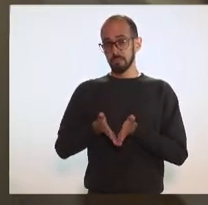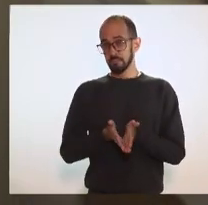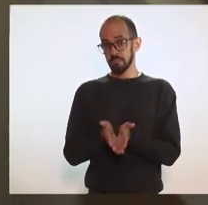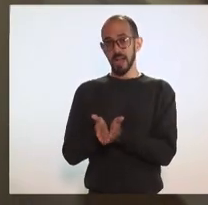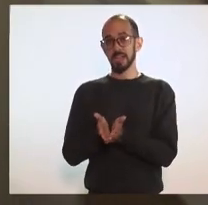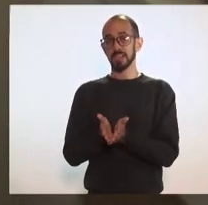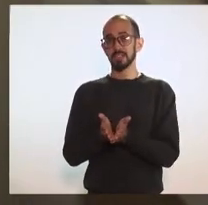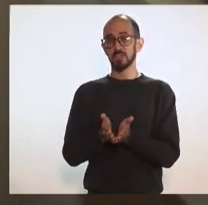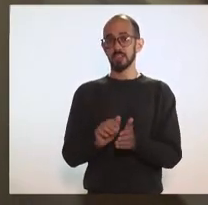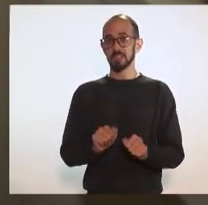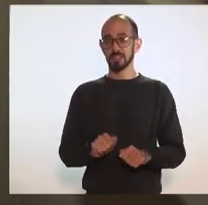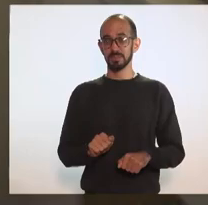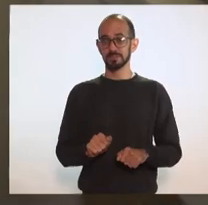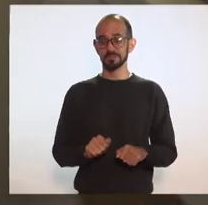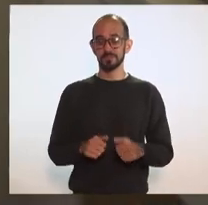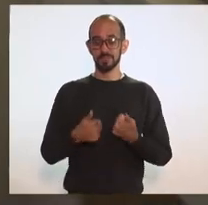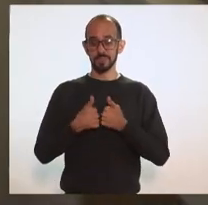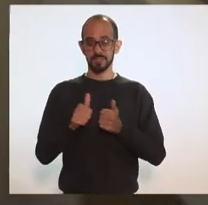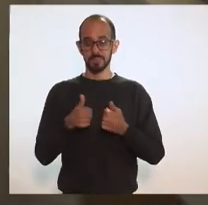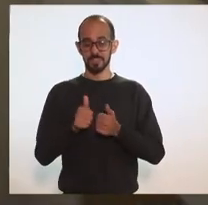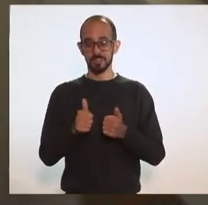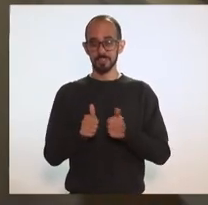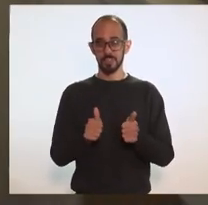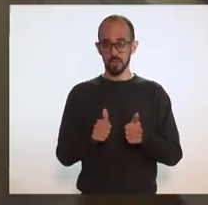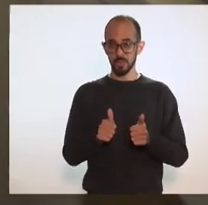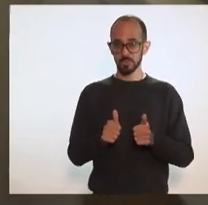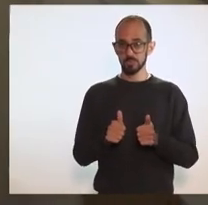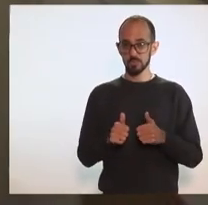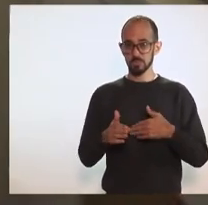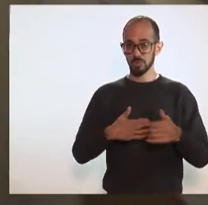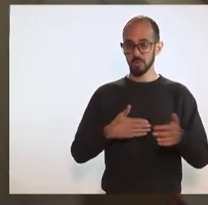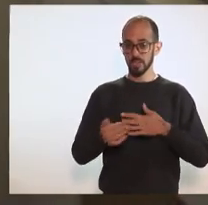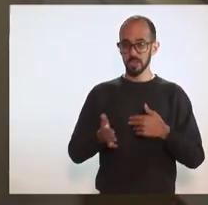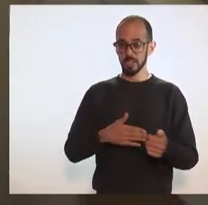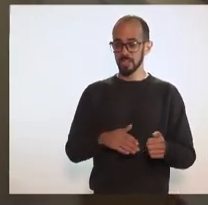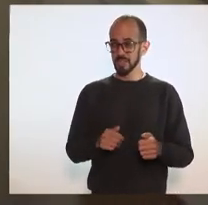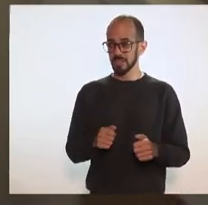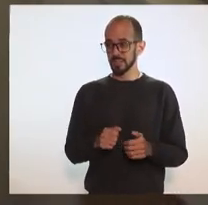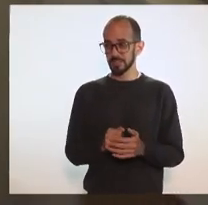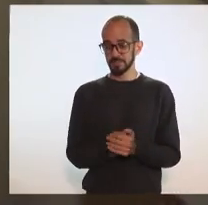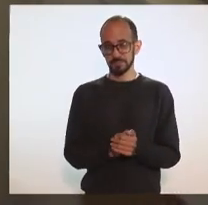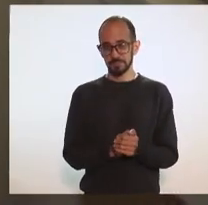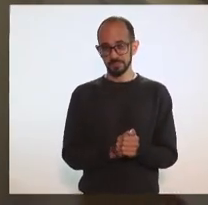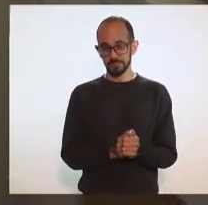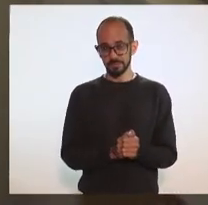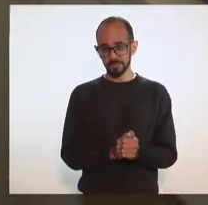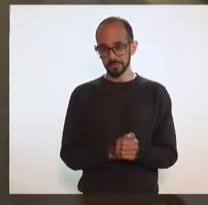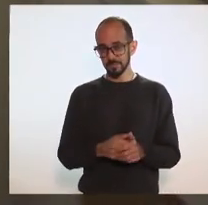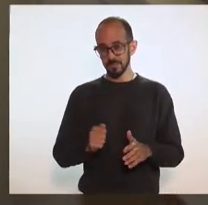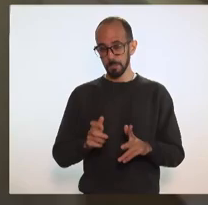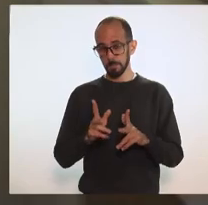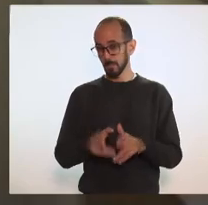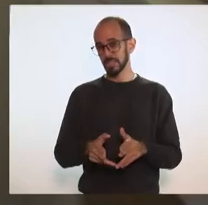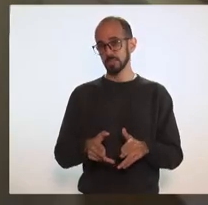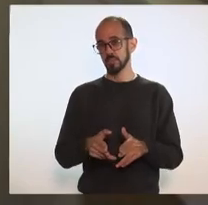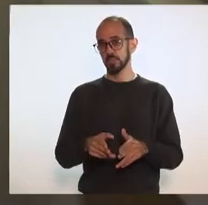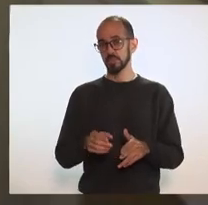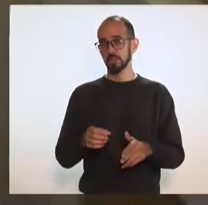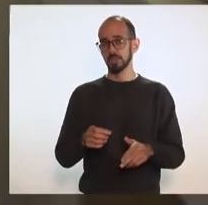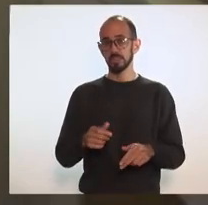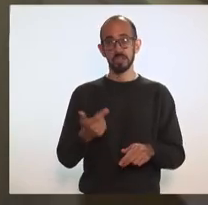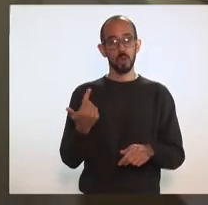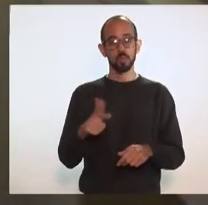de bota aí mais ônibus que eu vou discurso vai ser um beijo não tenho mais